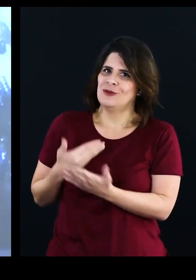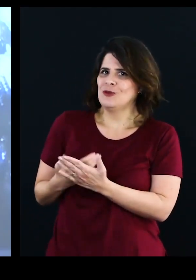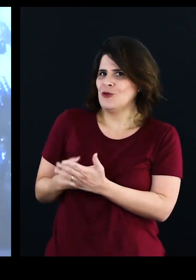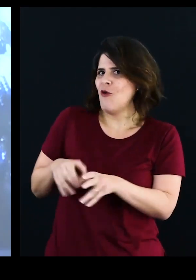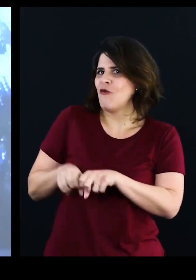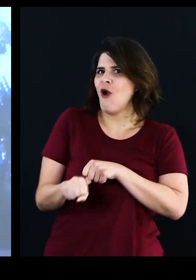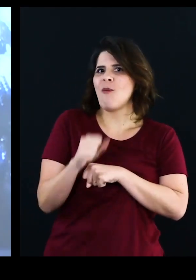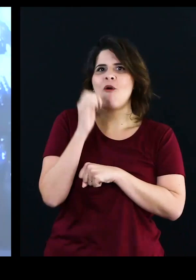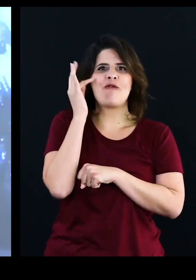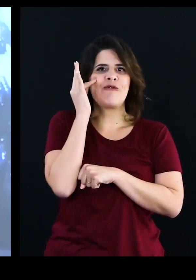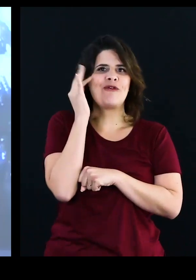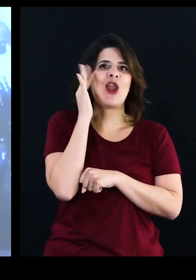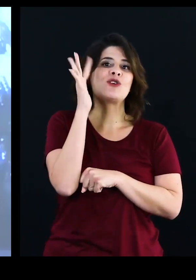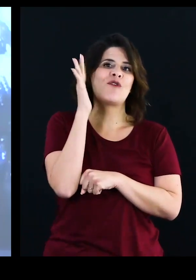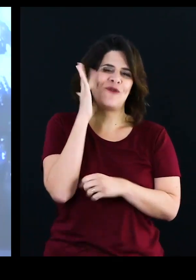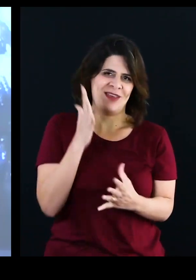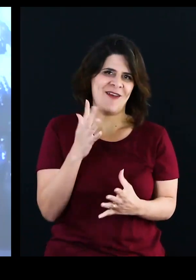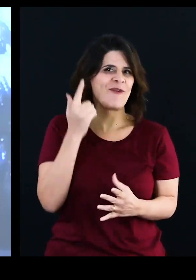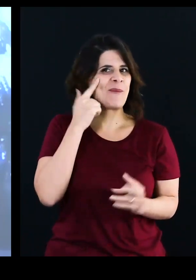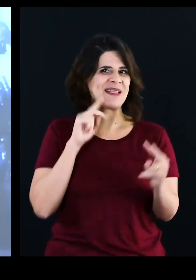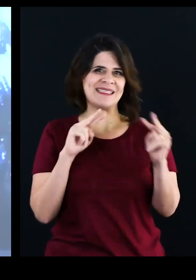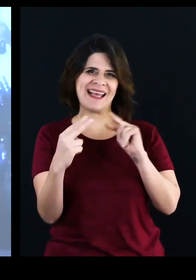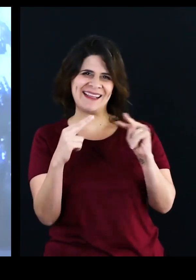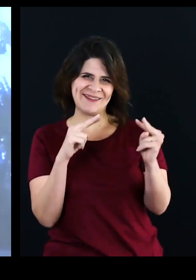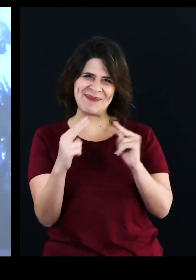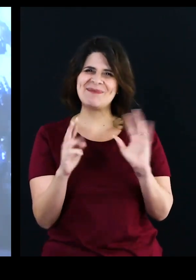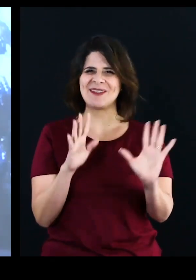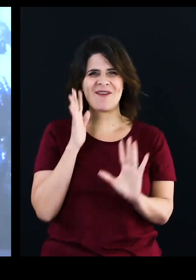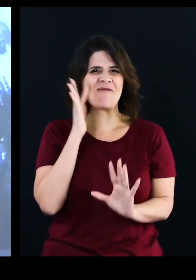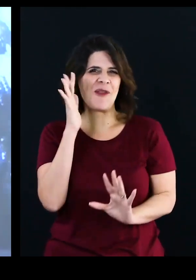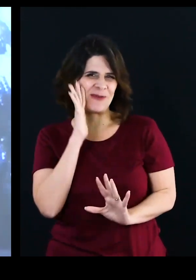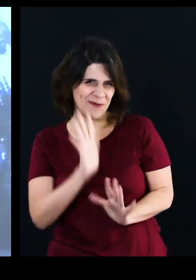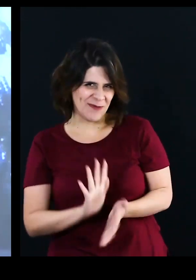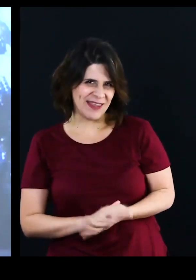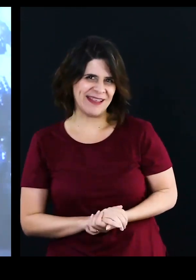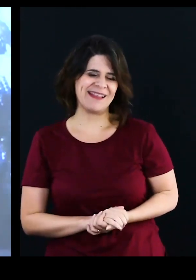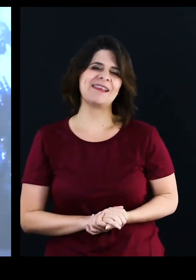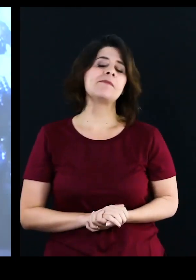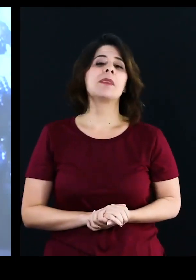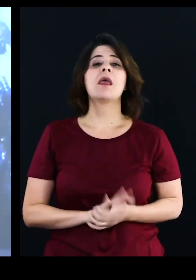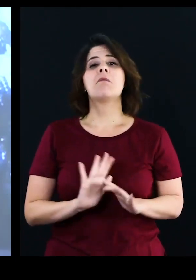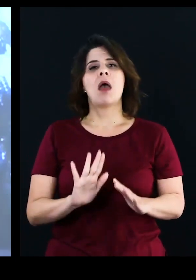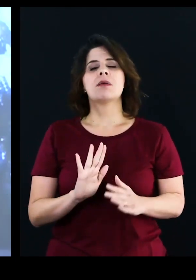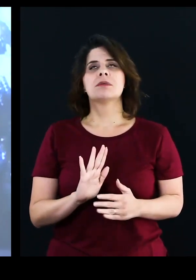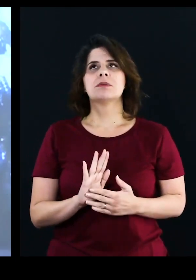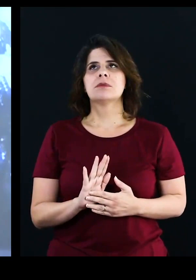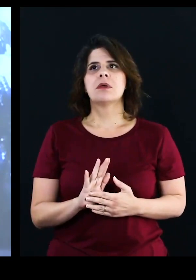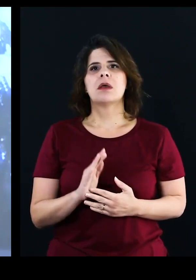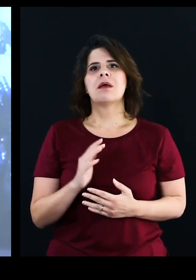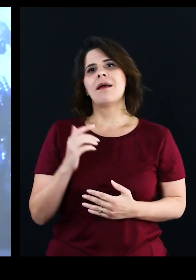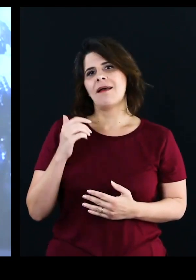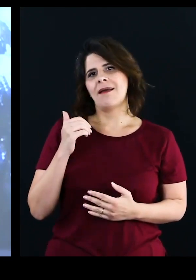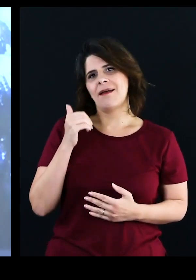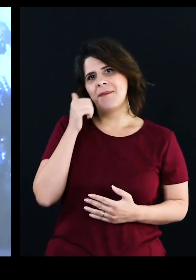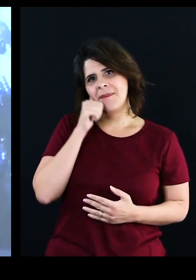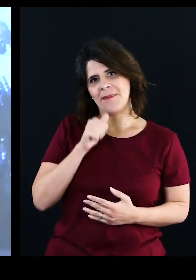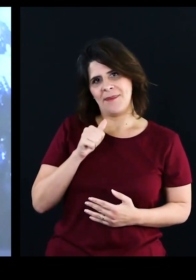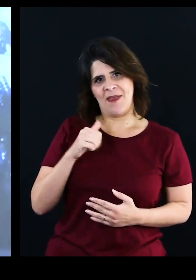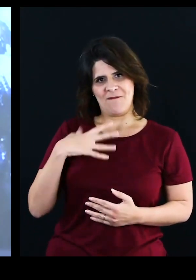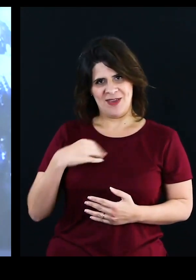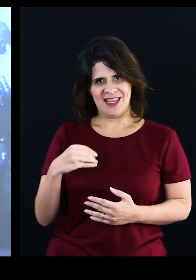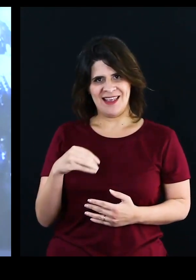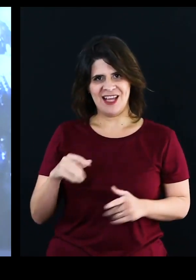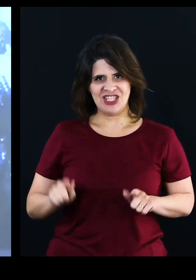pensando nessa perspectiva, né? Outro dia, uma das minhas filhas gêmeas que eu tenho, com a Beth,